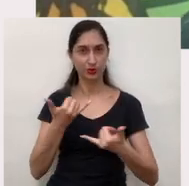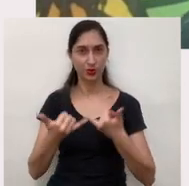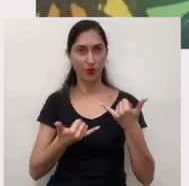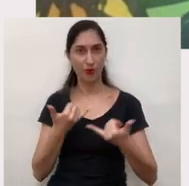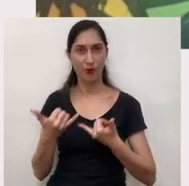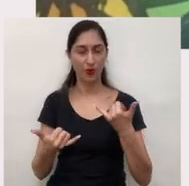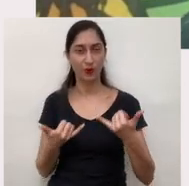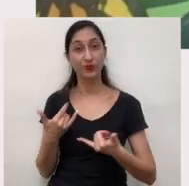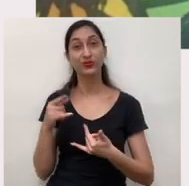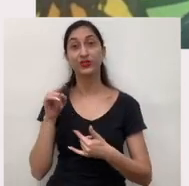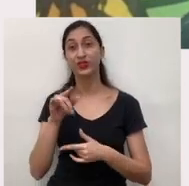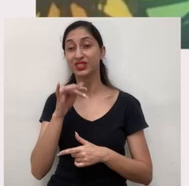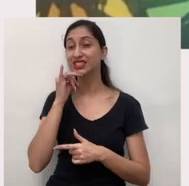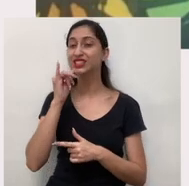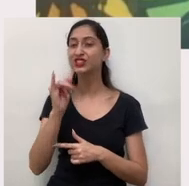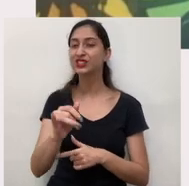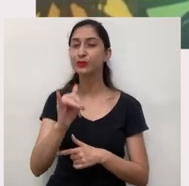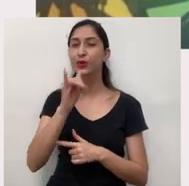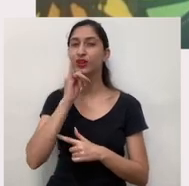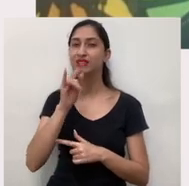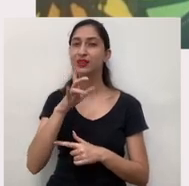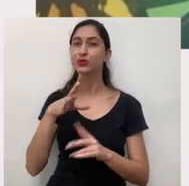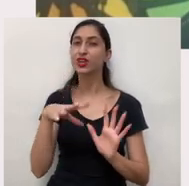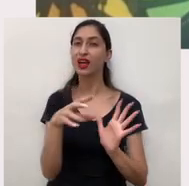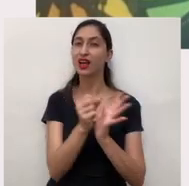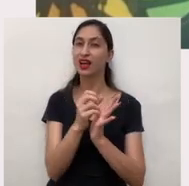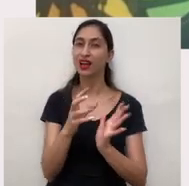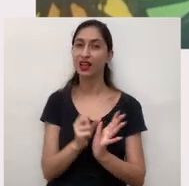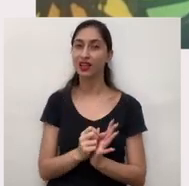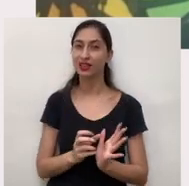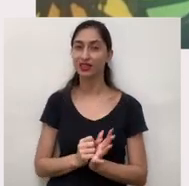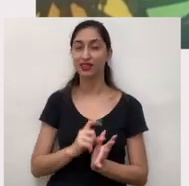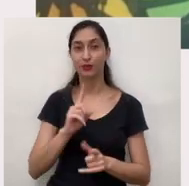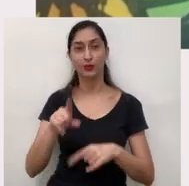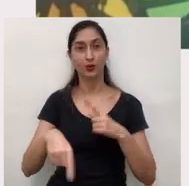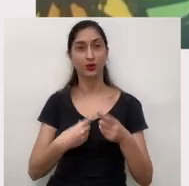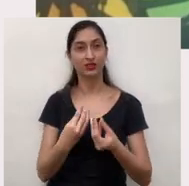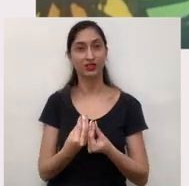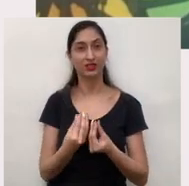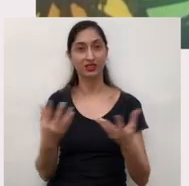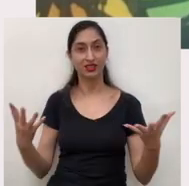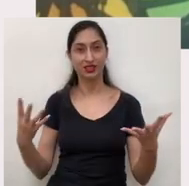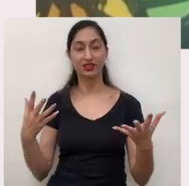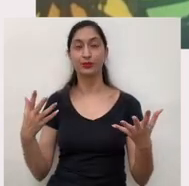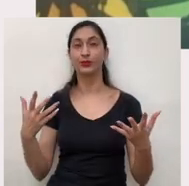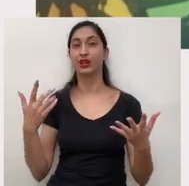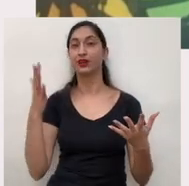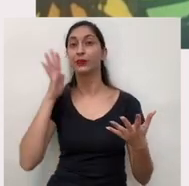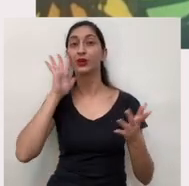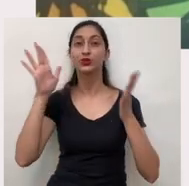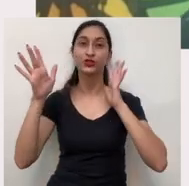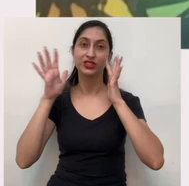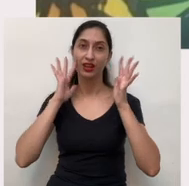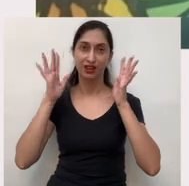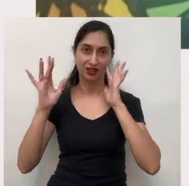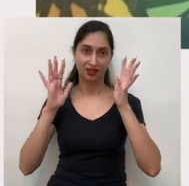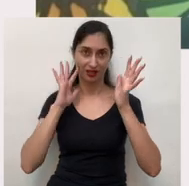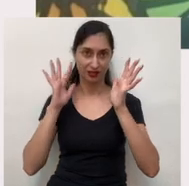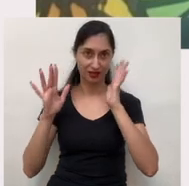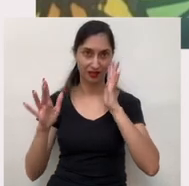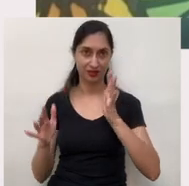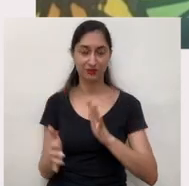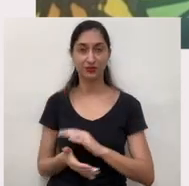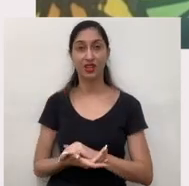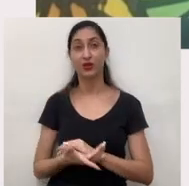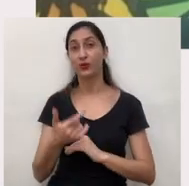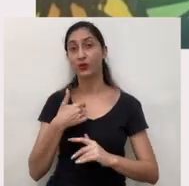E uma coisa que você falou de catalogar para disponibilizar, inventariar para imaginar. E aí eu